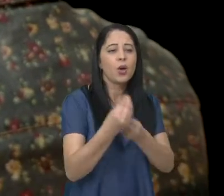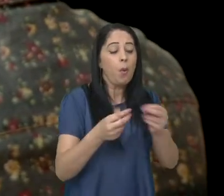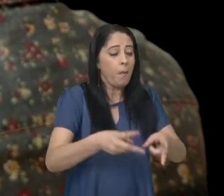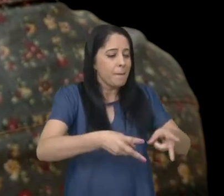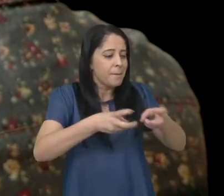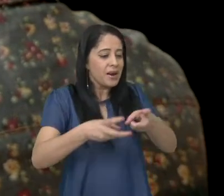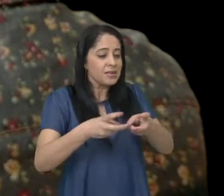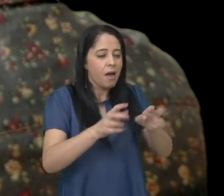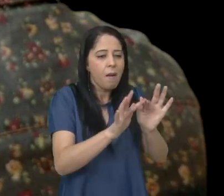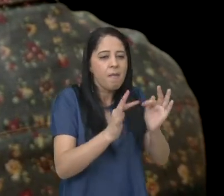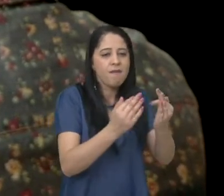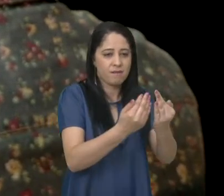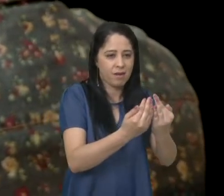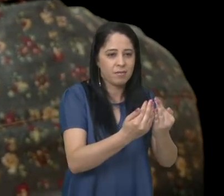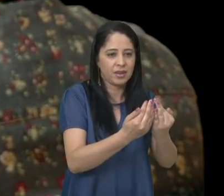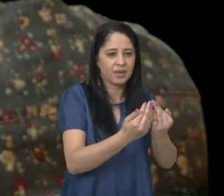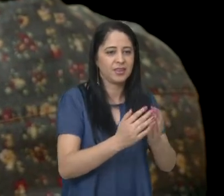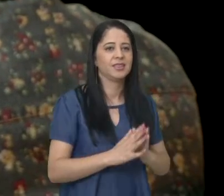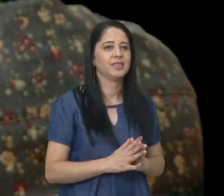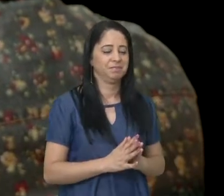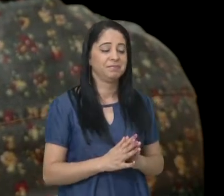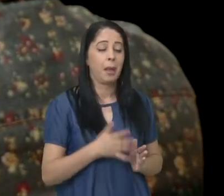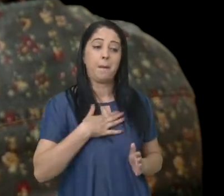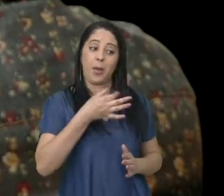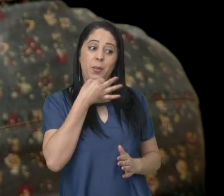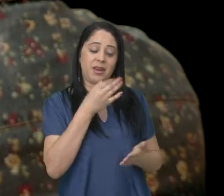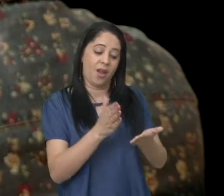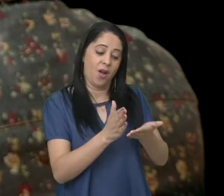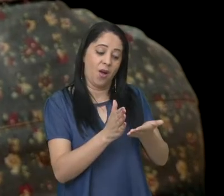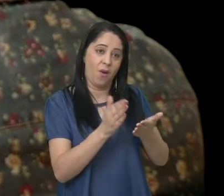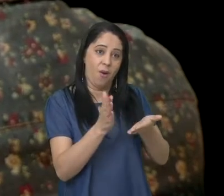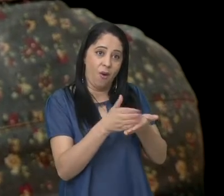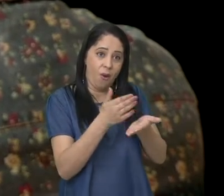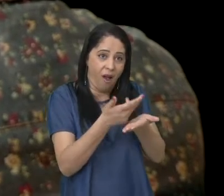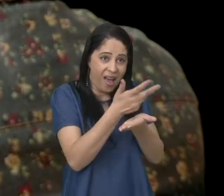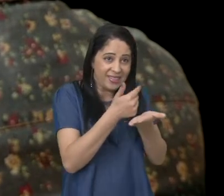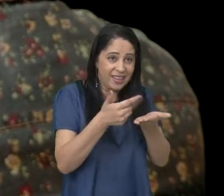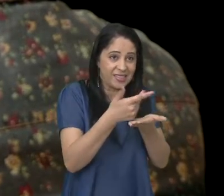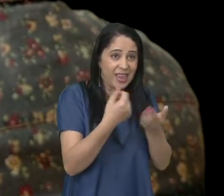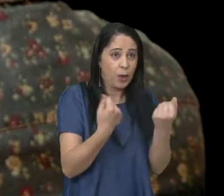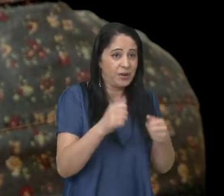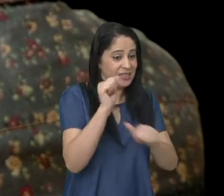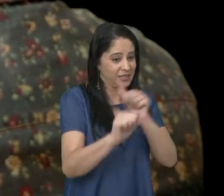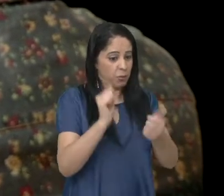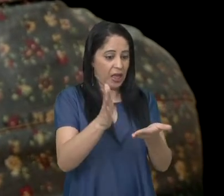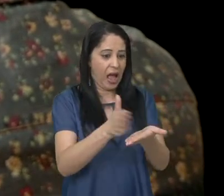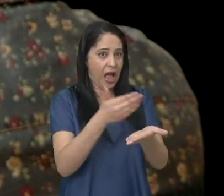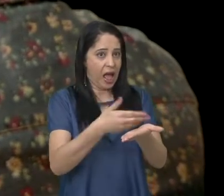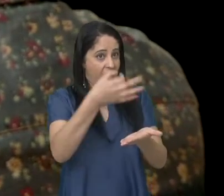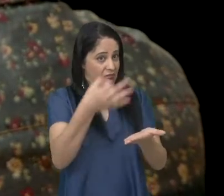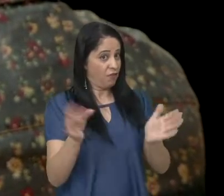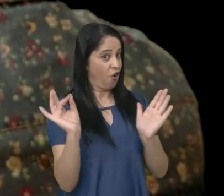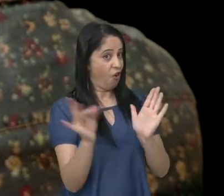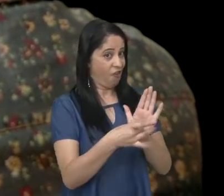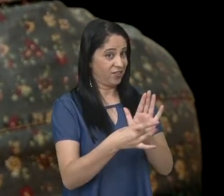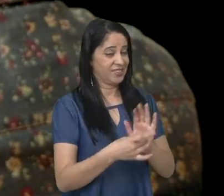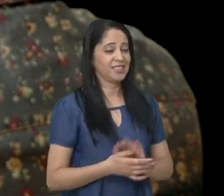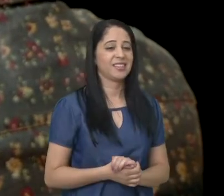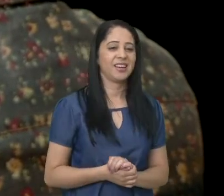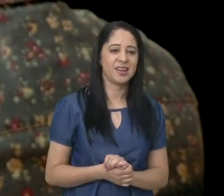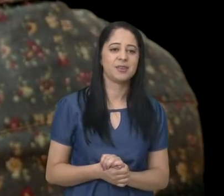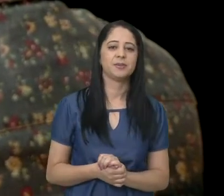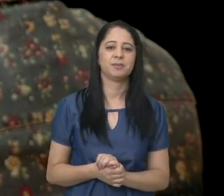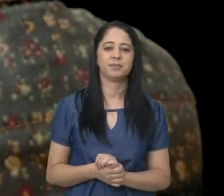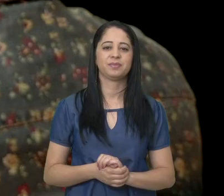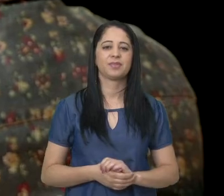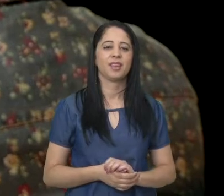acho isso... deveria virar um livro, você entendeu? Por isso que eu guardei todos o do Leonardo também. Um dia, quem sabe,